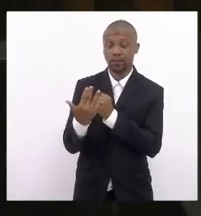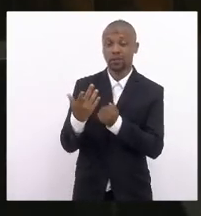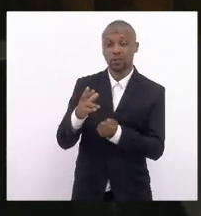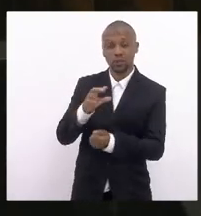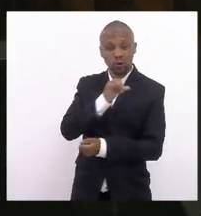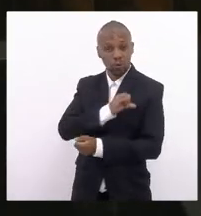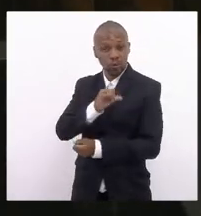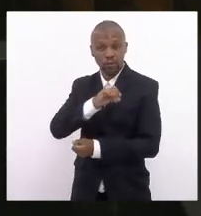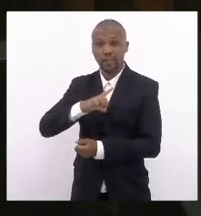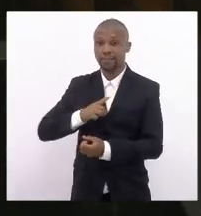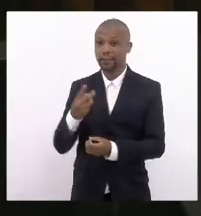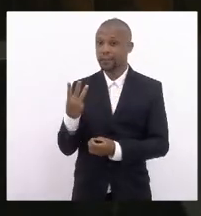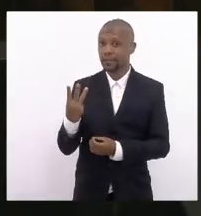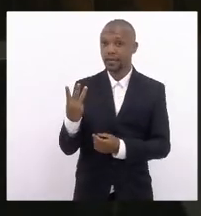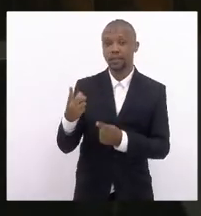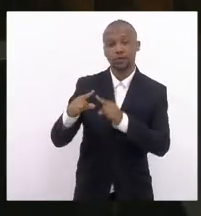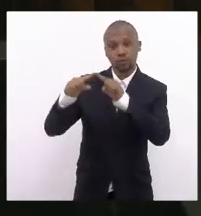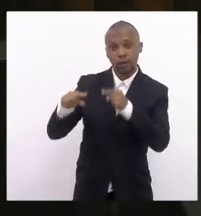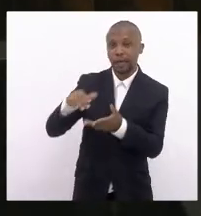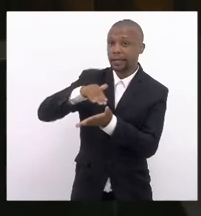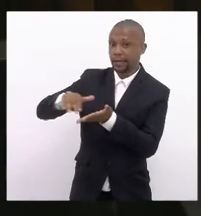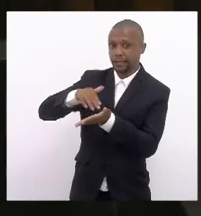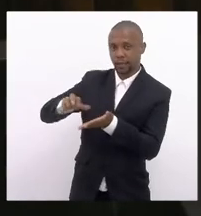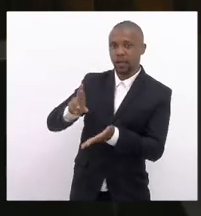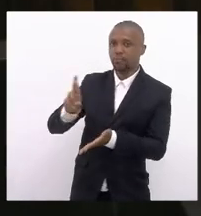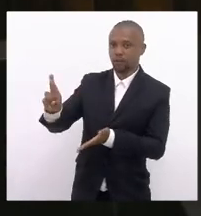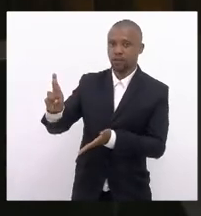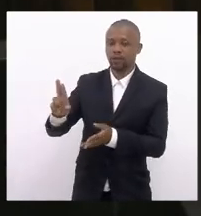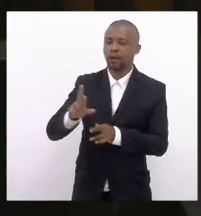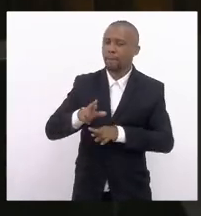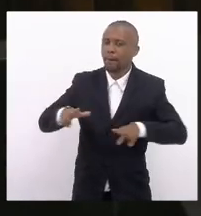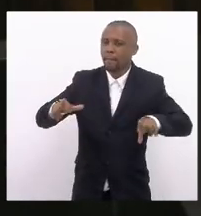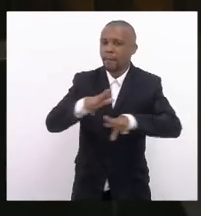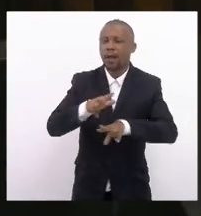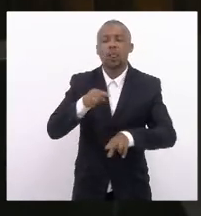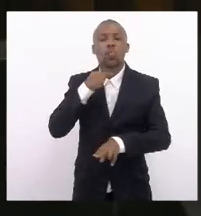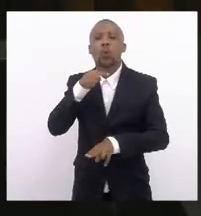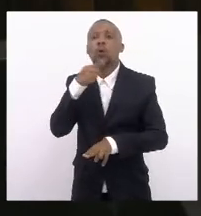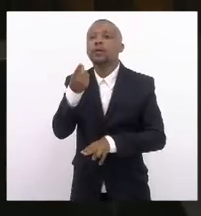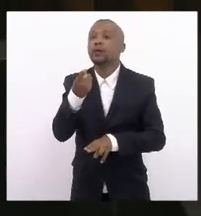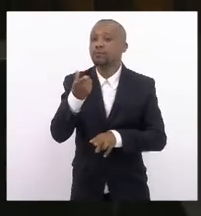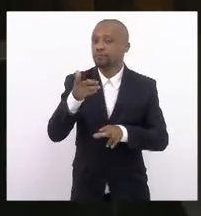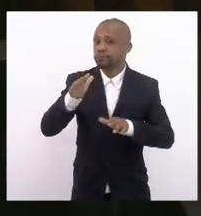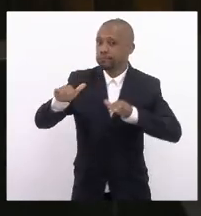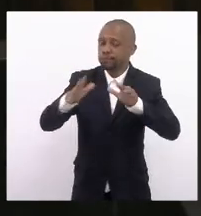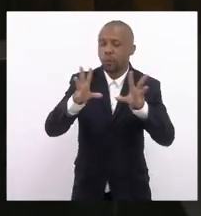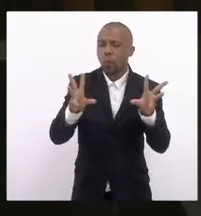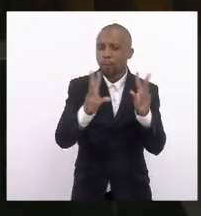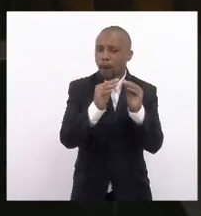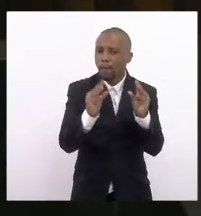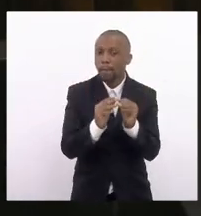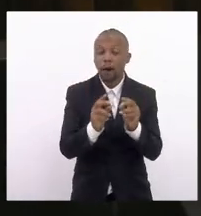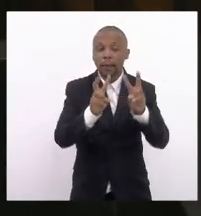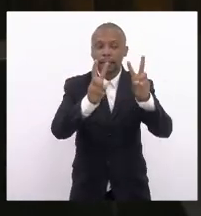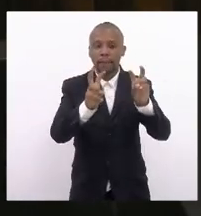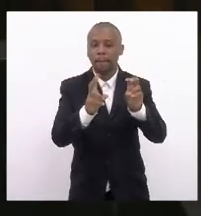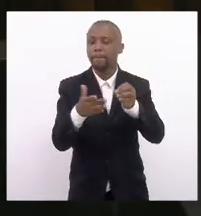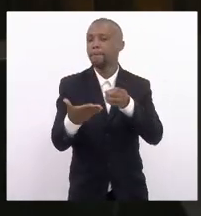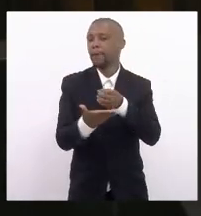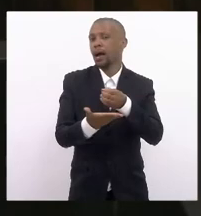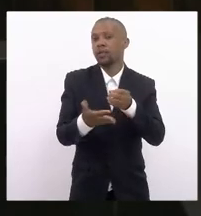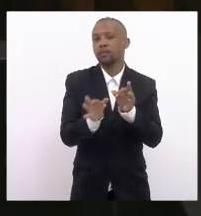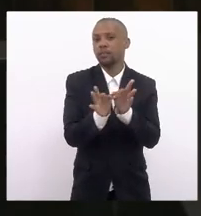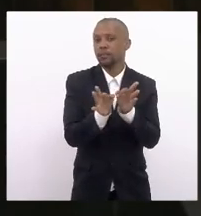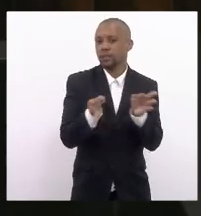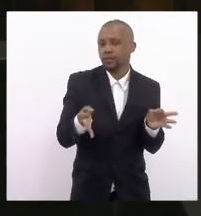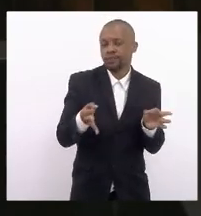Não conseguiu envolver a rede nesse debate. Não conseguiu concluir coisas básicas dessa mudança